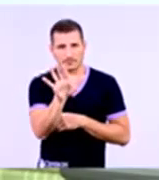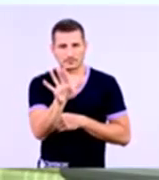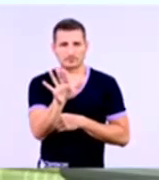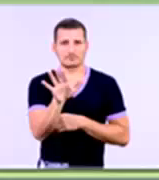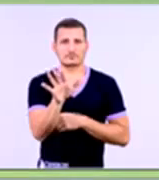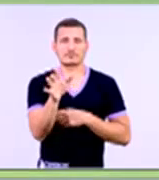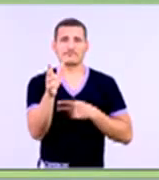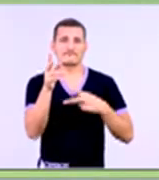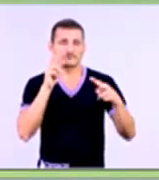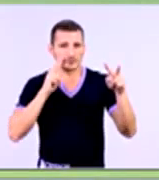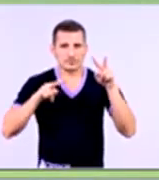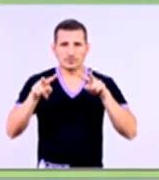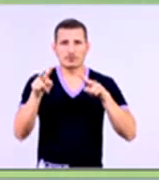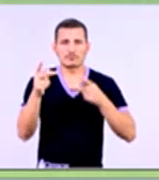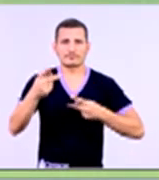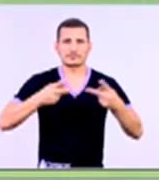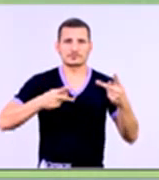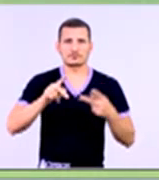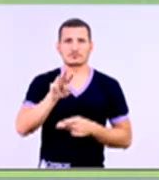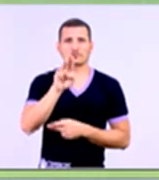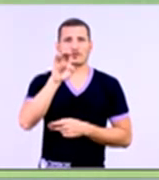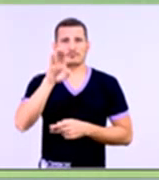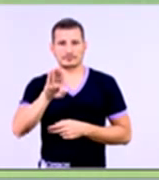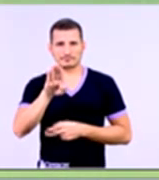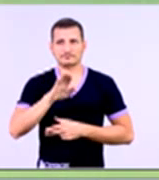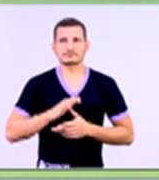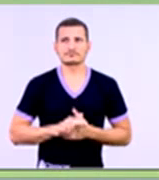web. Vamos ao quadro.